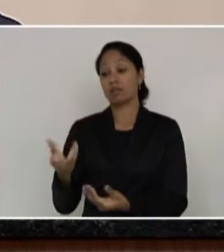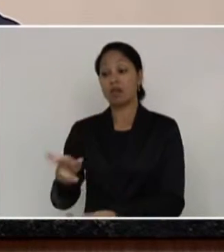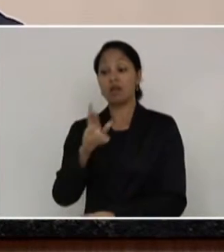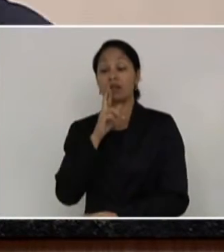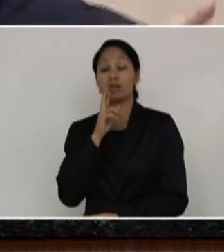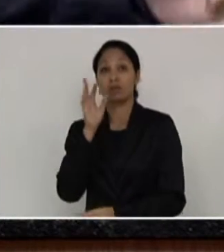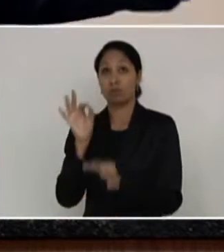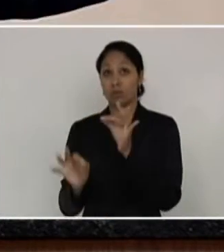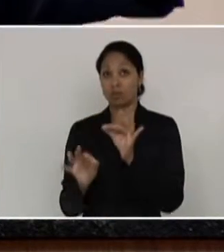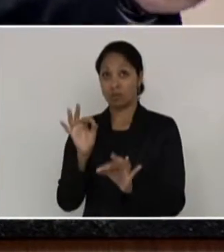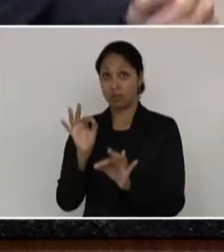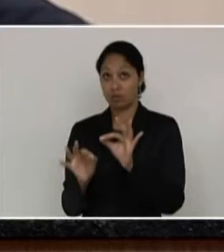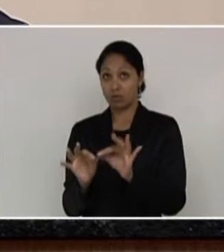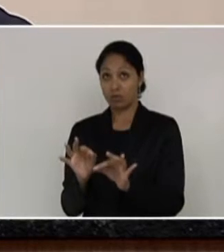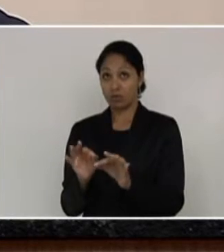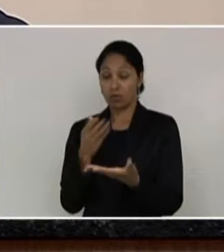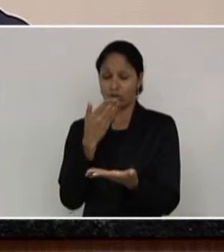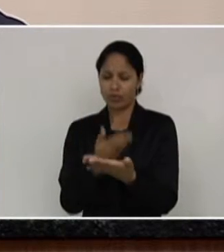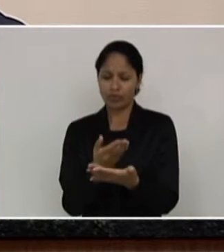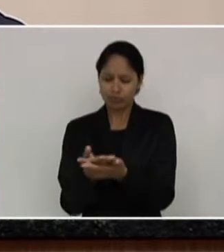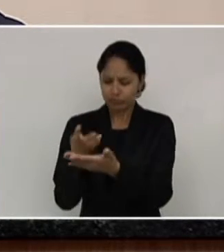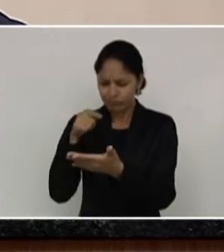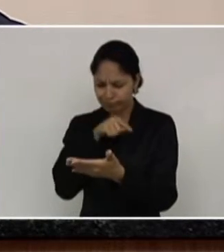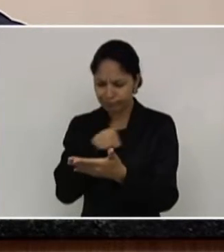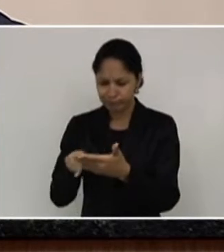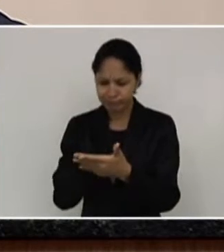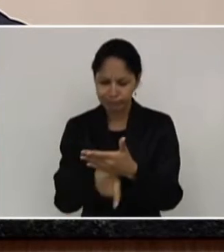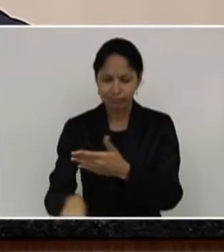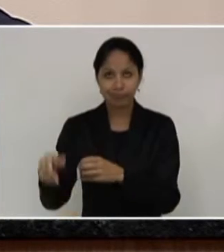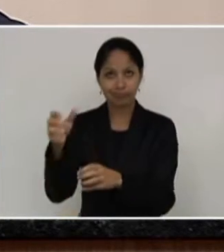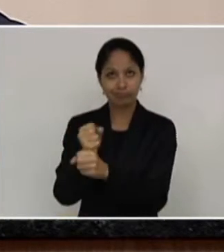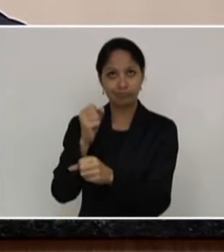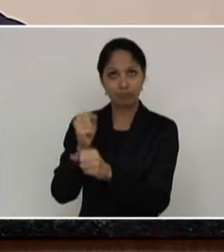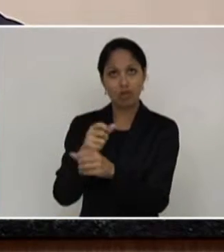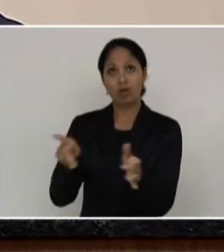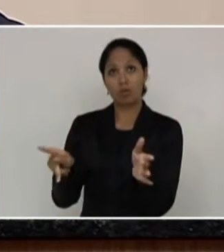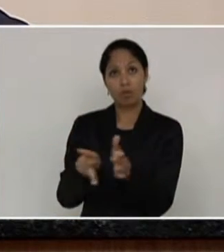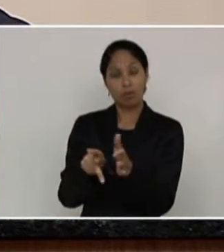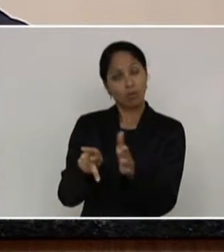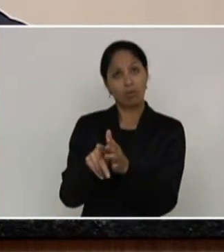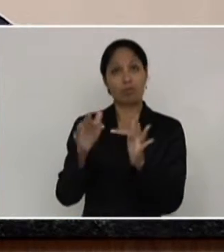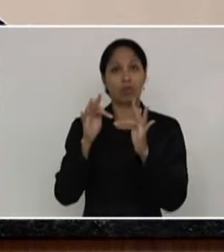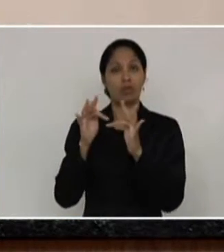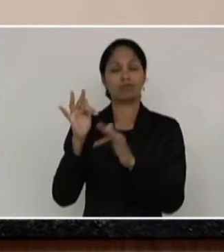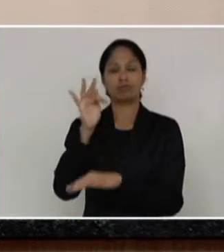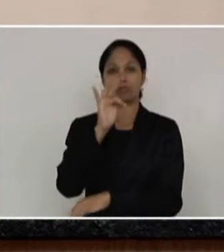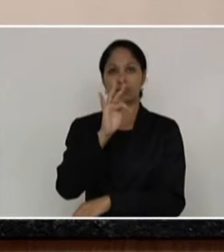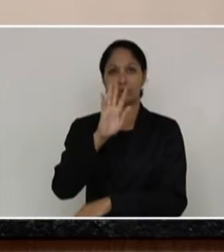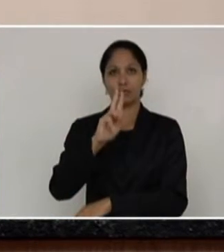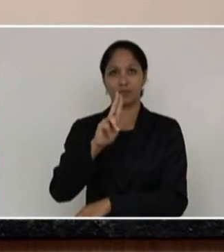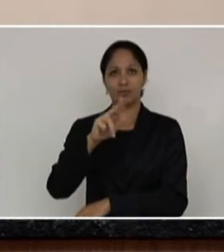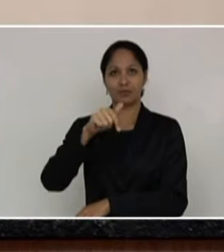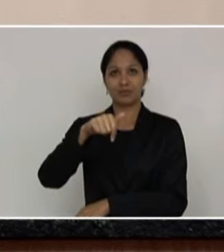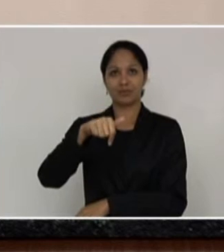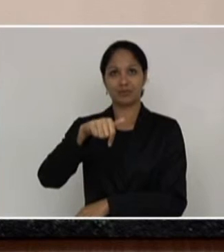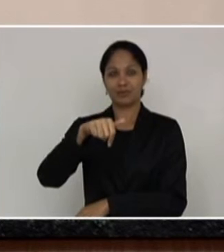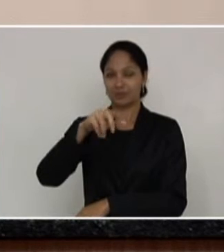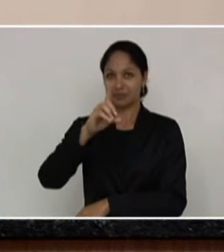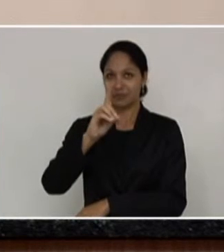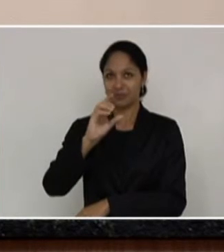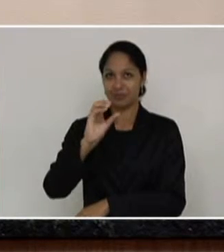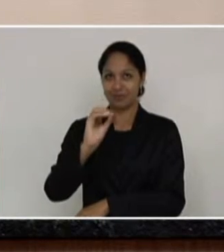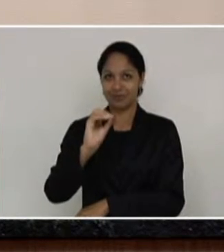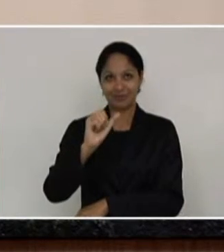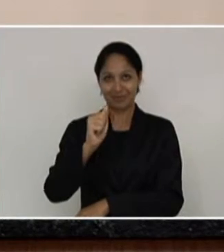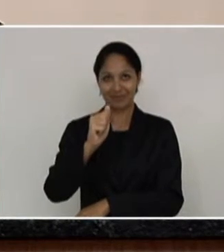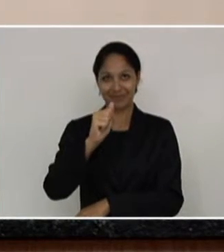ministro ayres britto um estudo em profundidade de cálculo feito pela fundação getúlio vargas e toda a jurisprudência dos